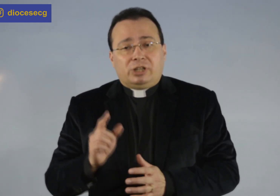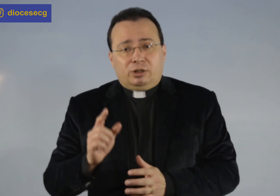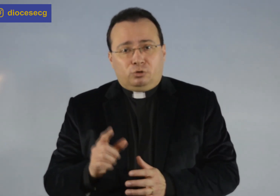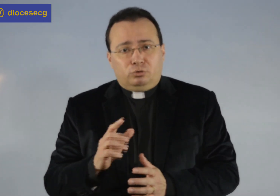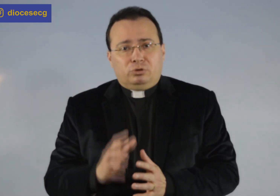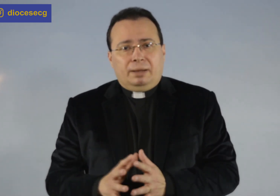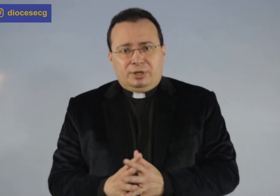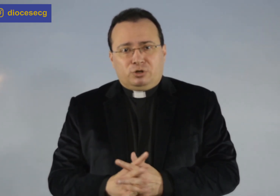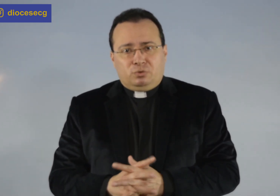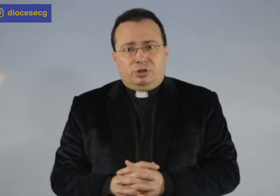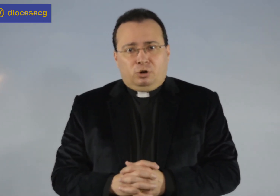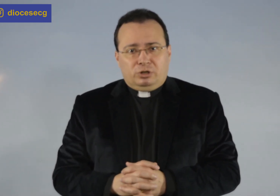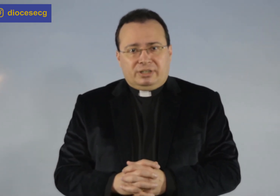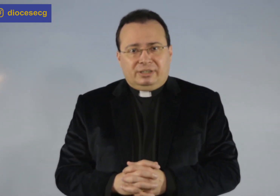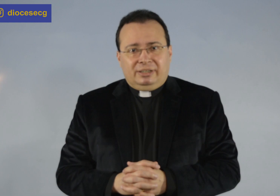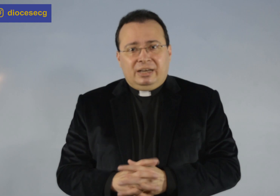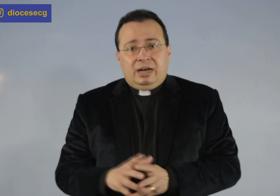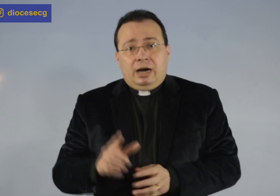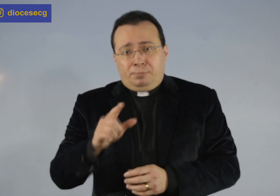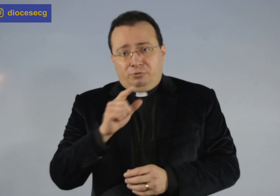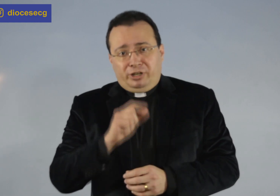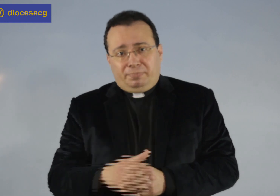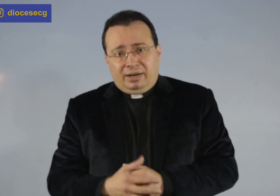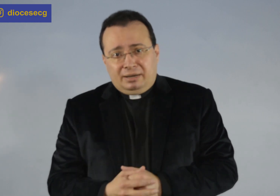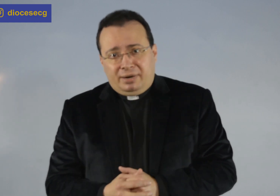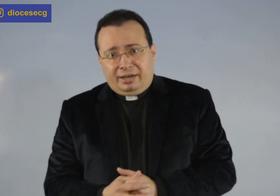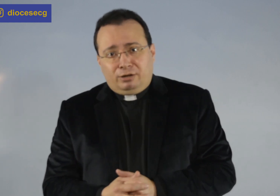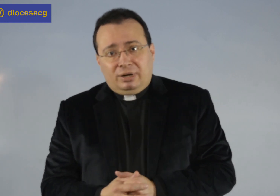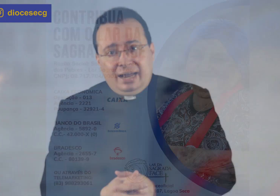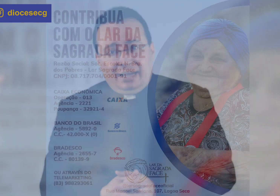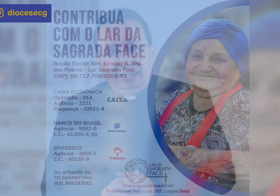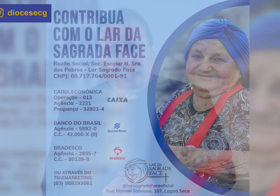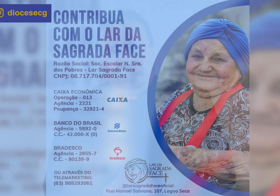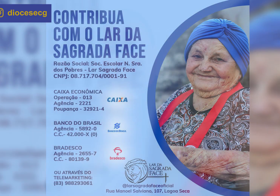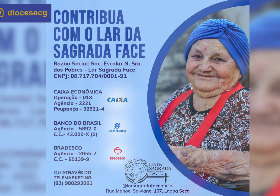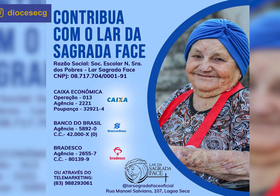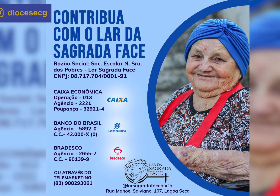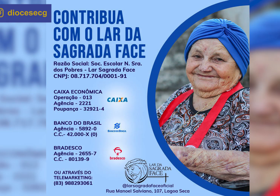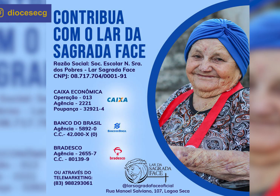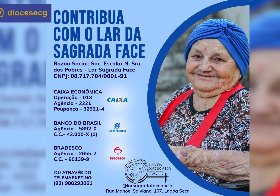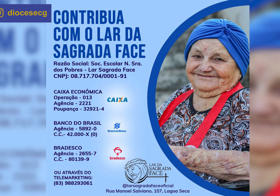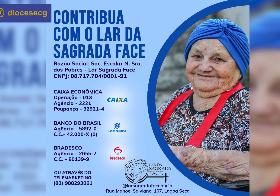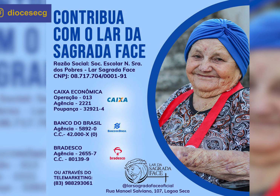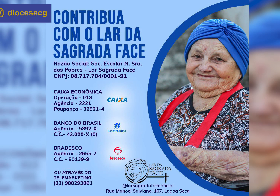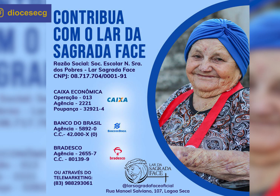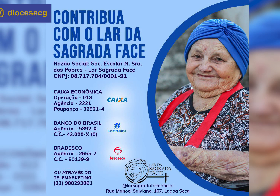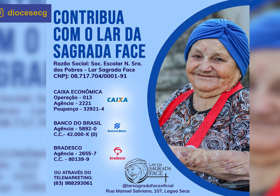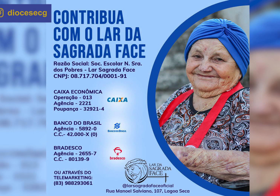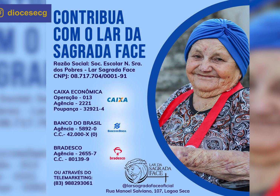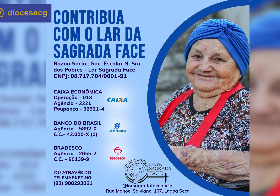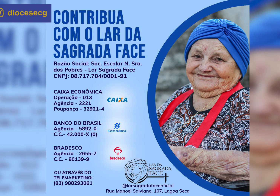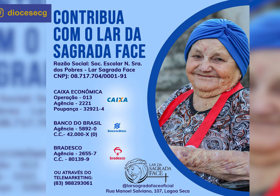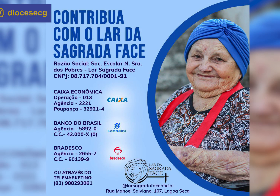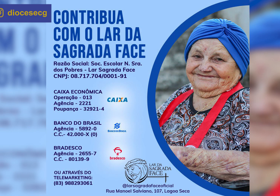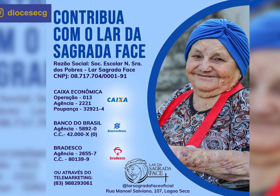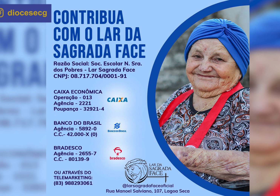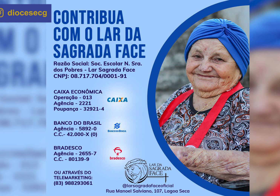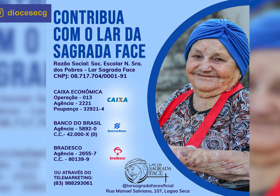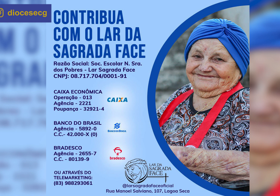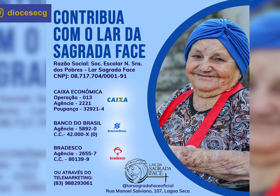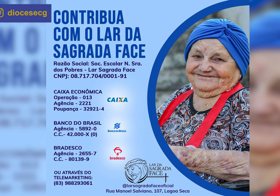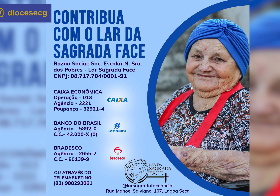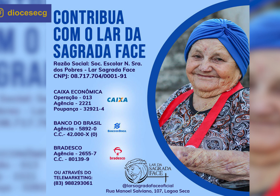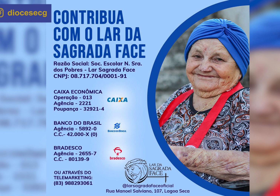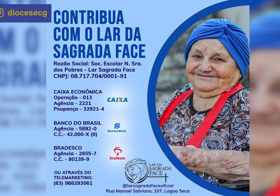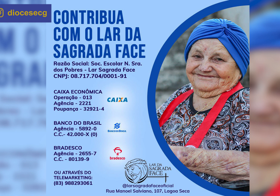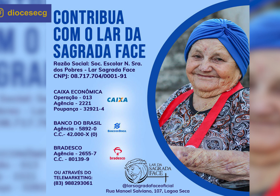do Estatuto da Pessoa Idosa. Aproveito para lembrar que o Lar da Sagrada Face em Lagoa Seca acolhe e cuida de